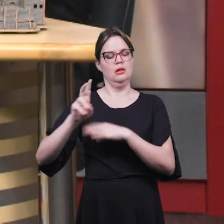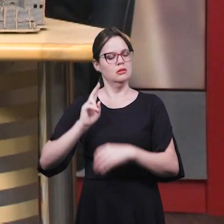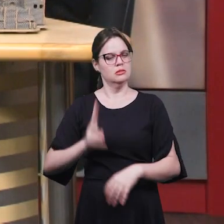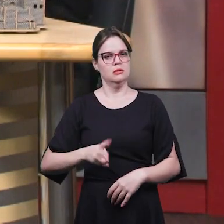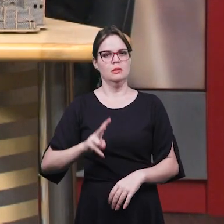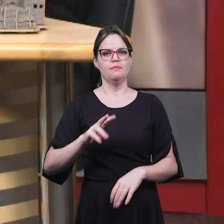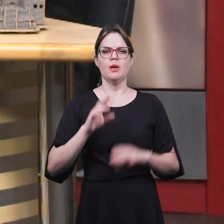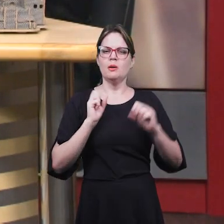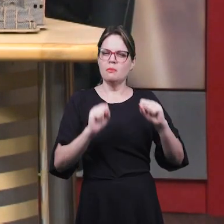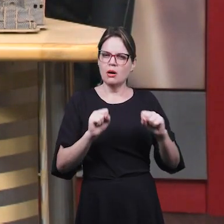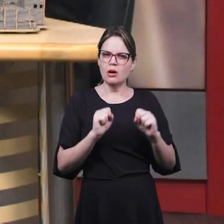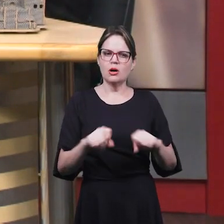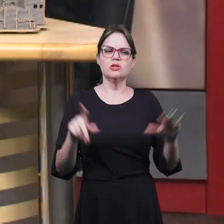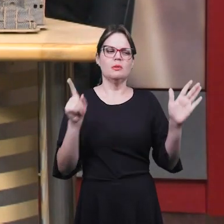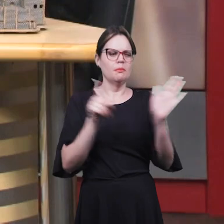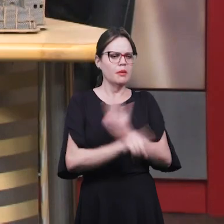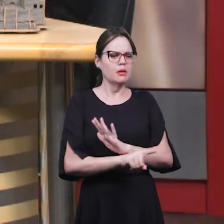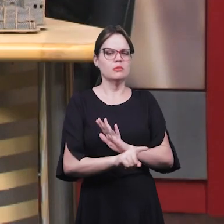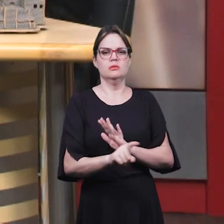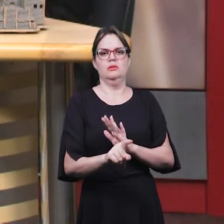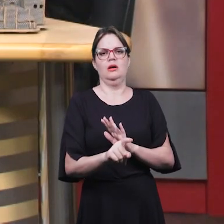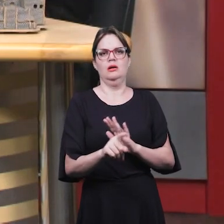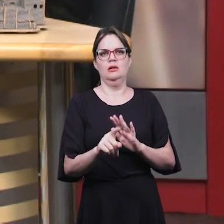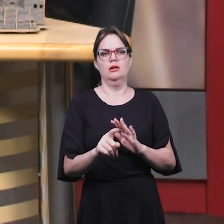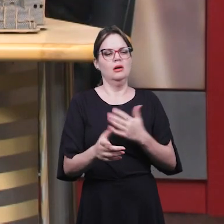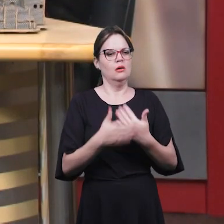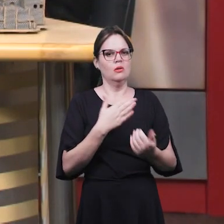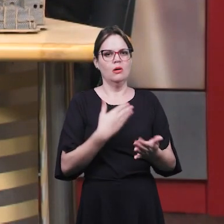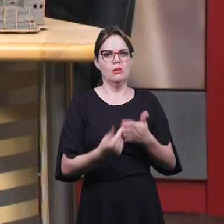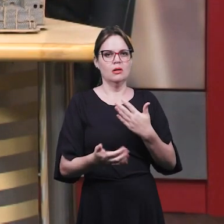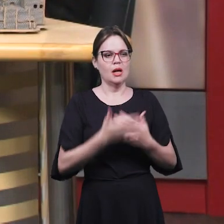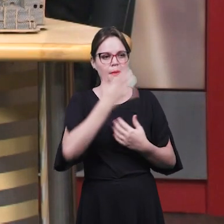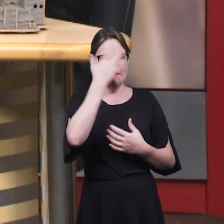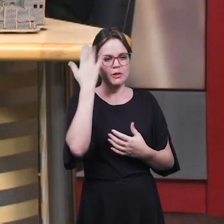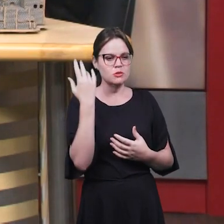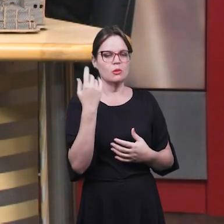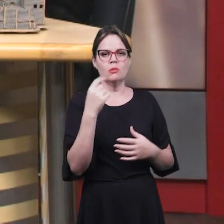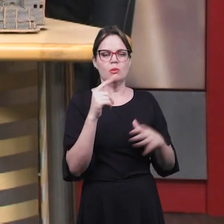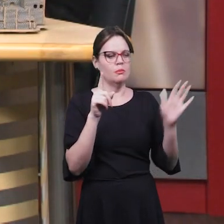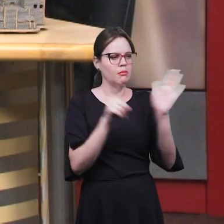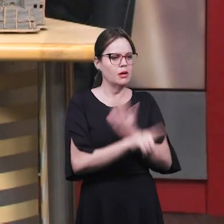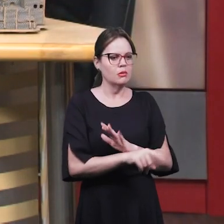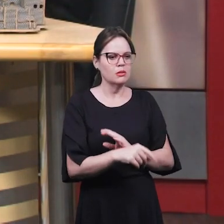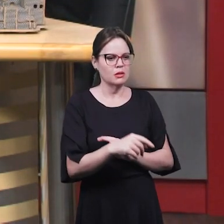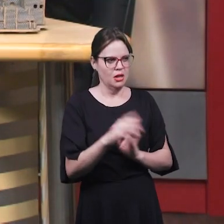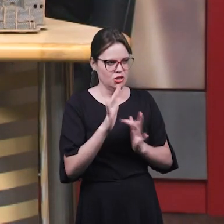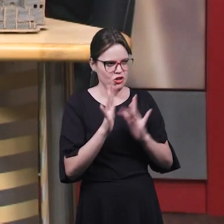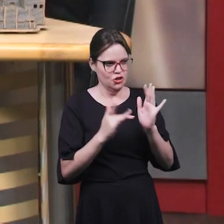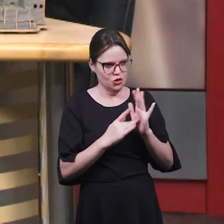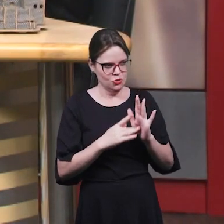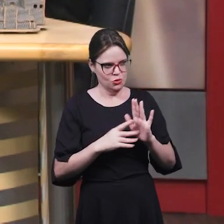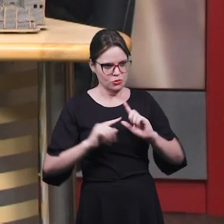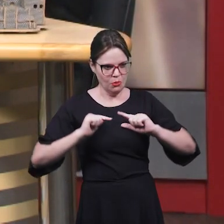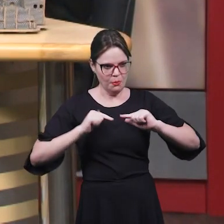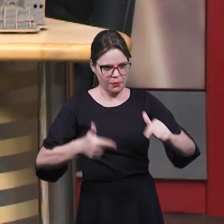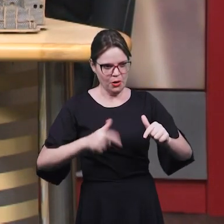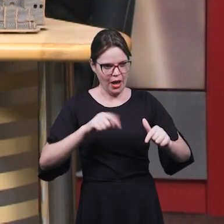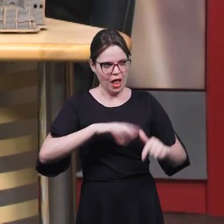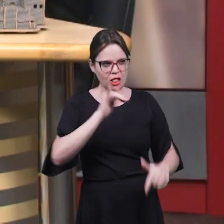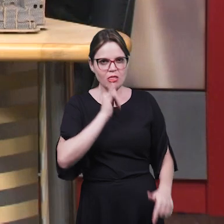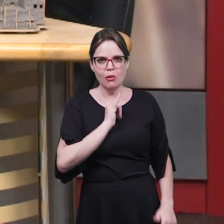que não crê ou já leu a Bíblia, sabe que nunca Jesus fez a coisa por fazer, não. Ele queria ensinar alguma coisa. Quando ele